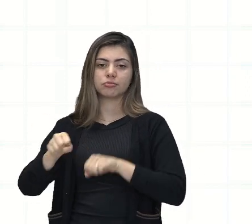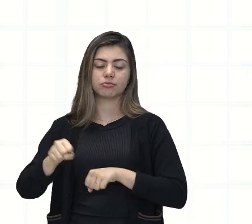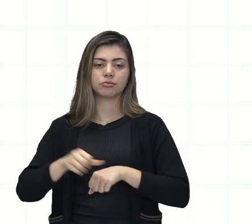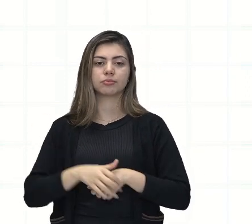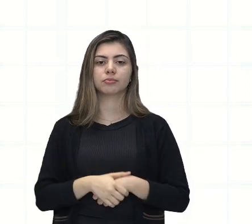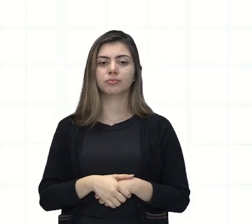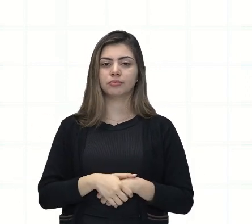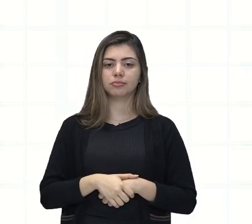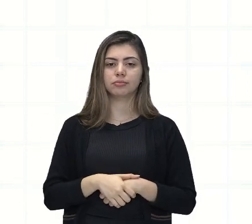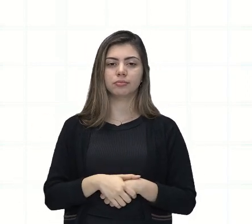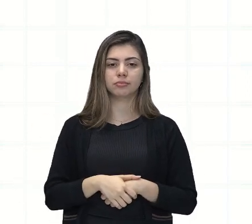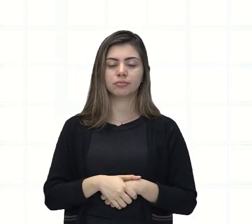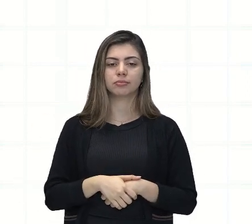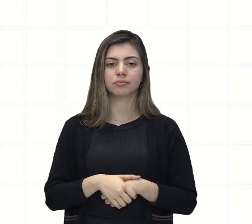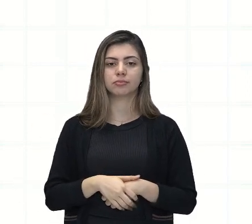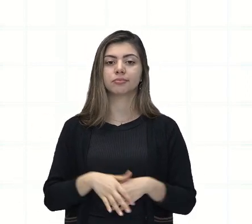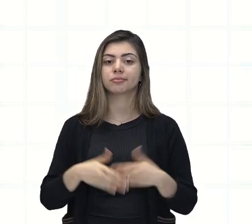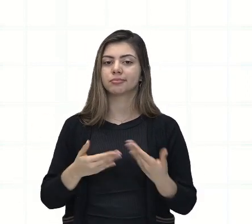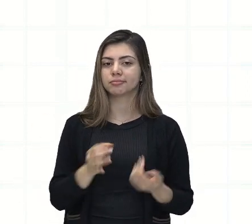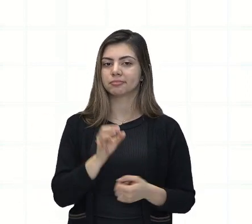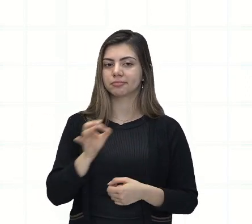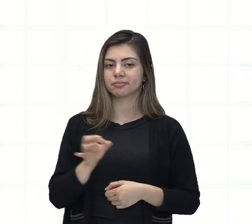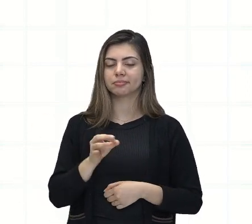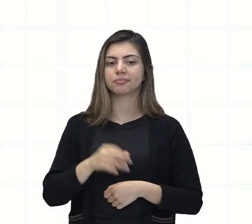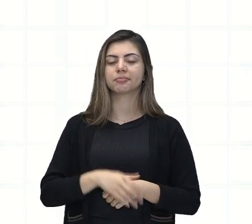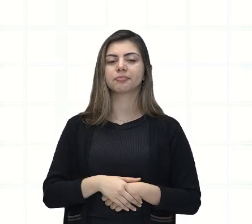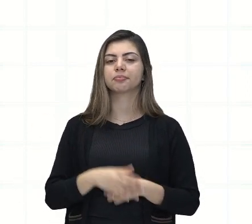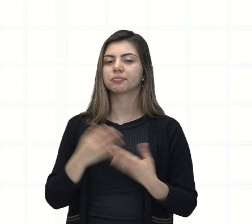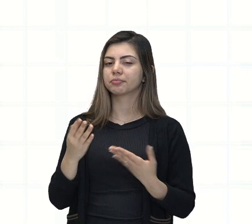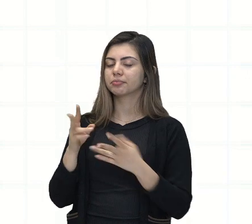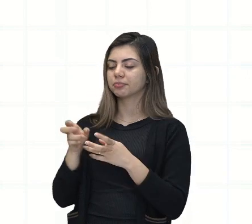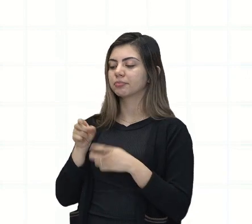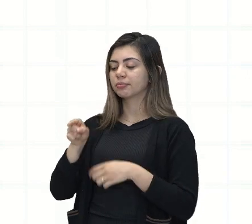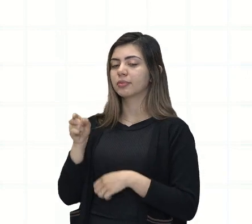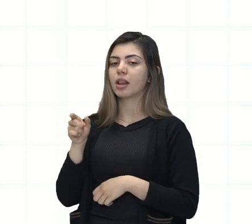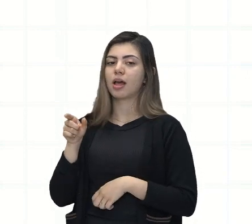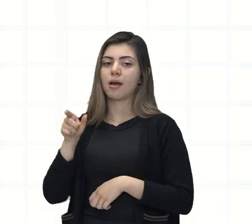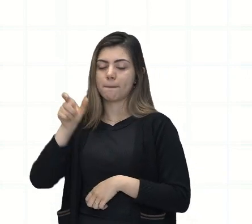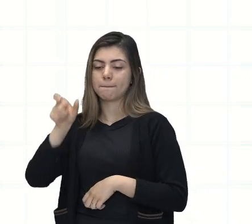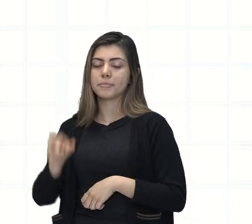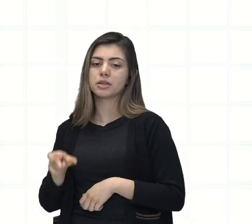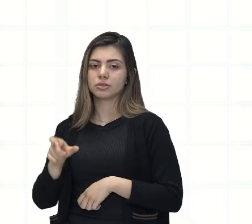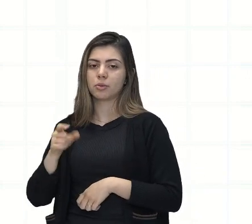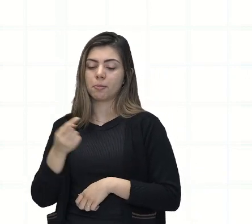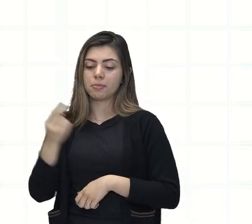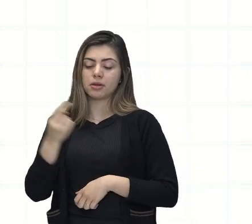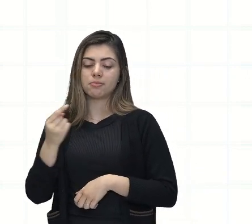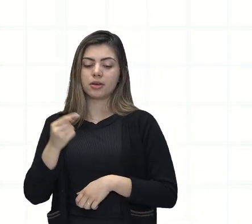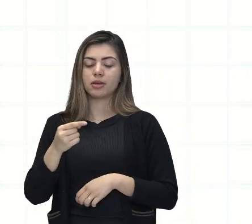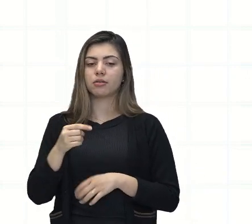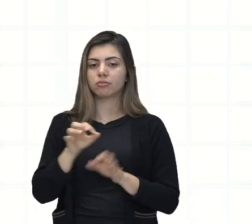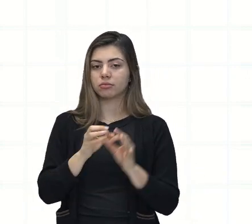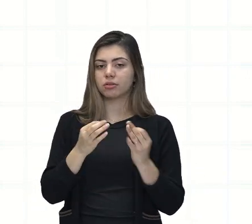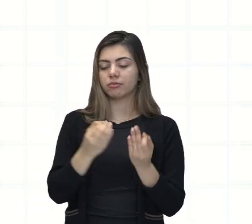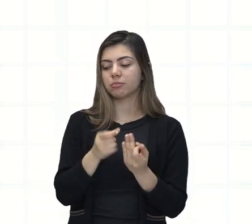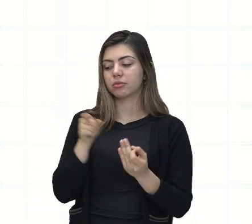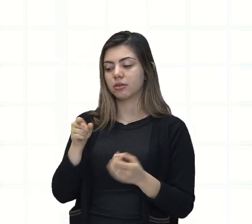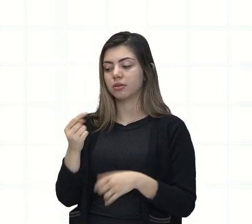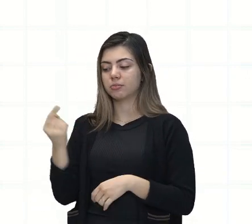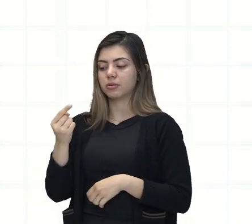a concluir os estudos, né, a concluir a faculdade. Então, colocando já